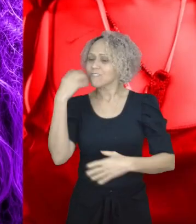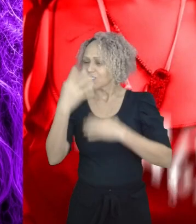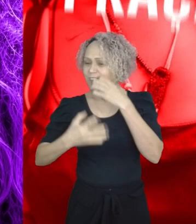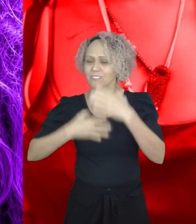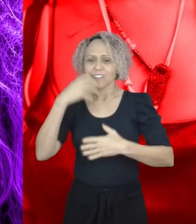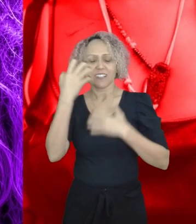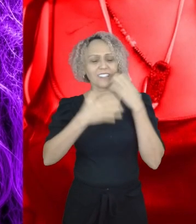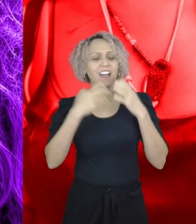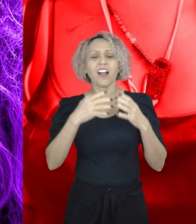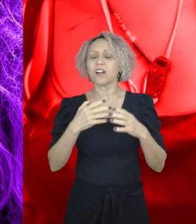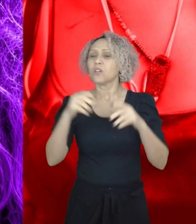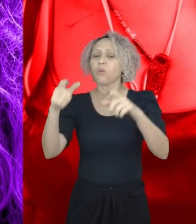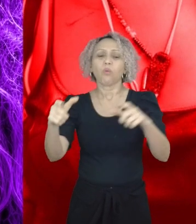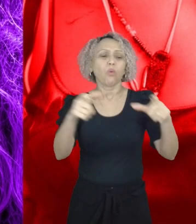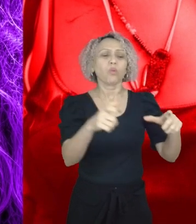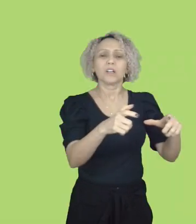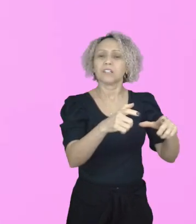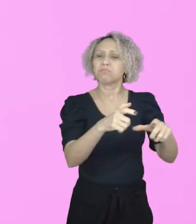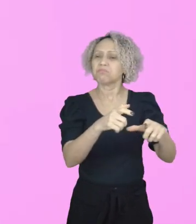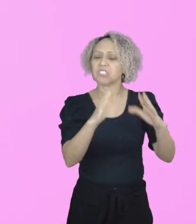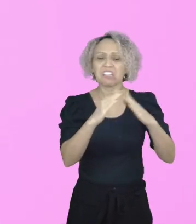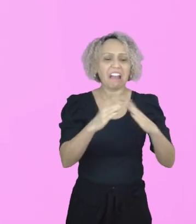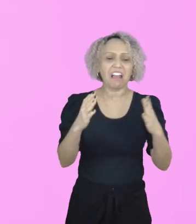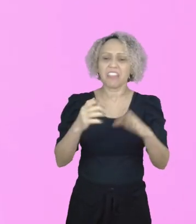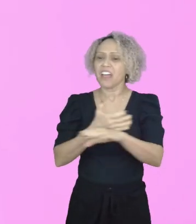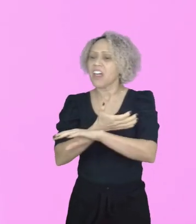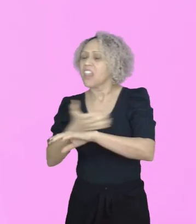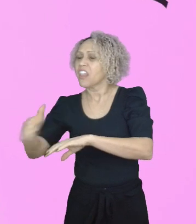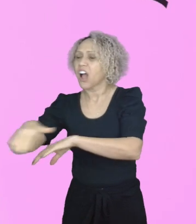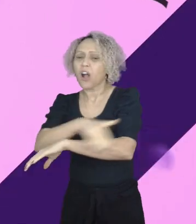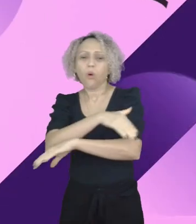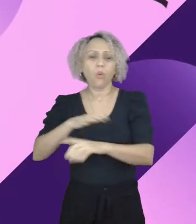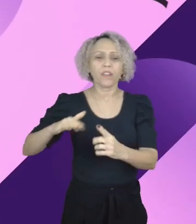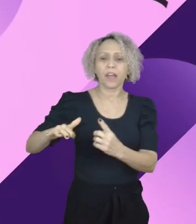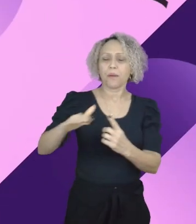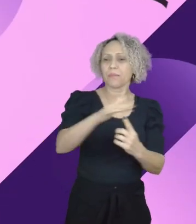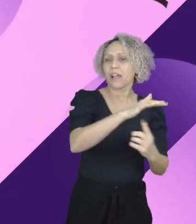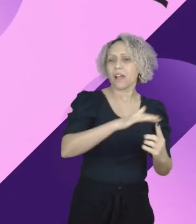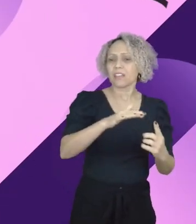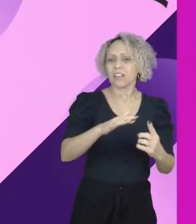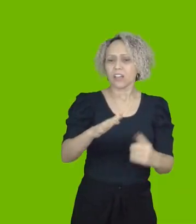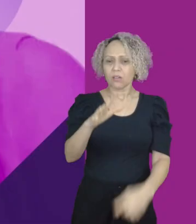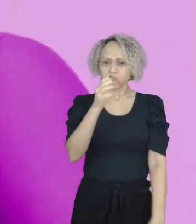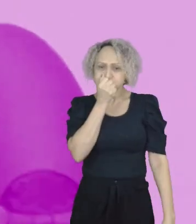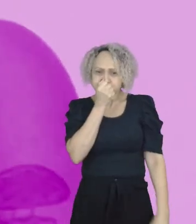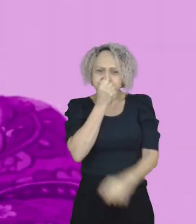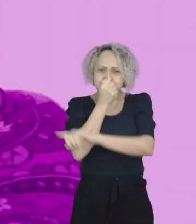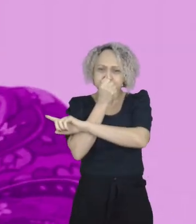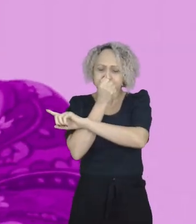Seja em casa, no campo, na rua ou na praça, chega de mordaça, agora eu vou falar.